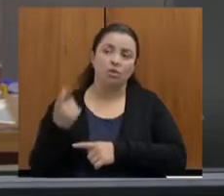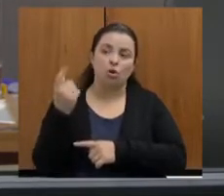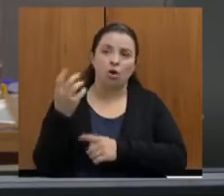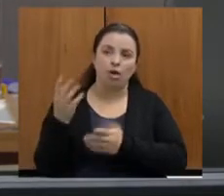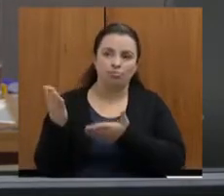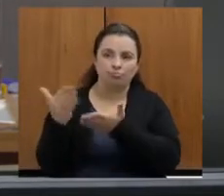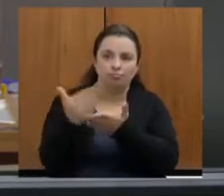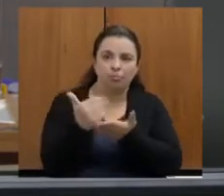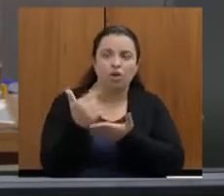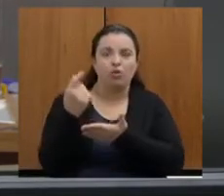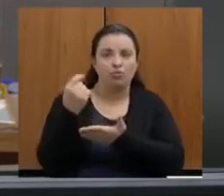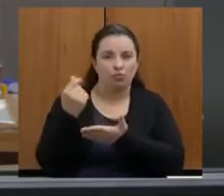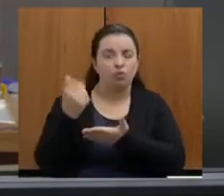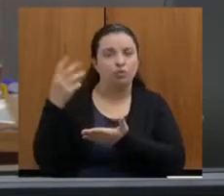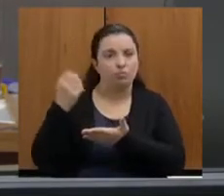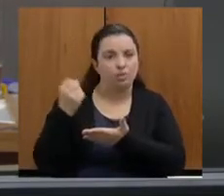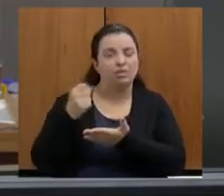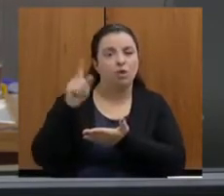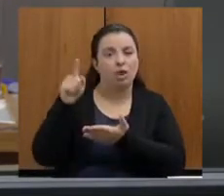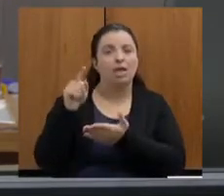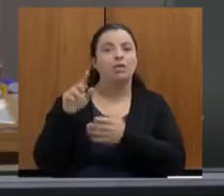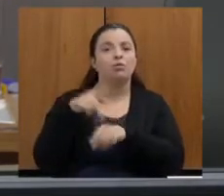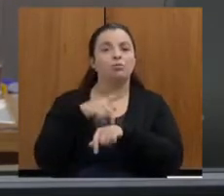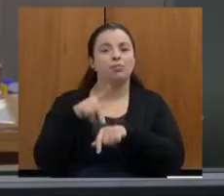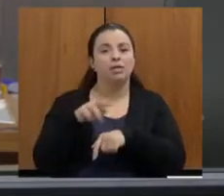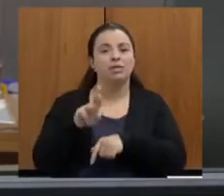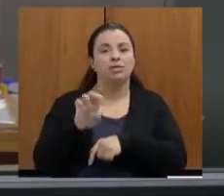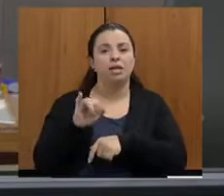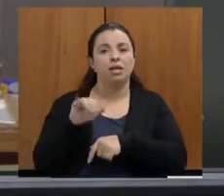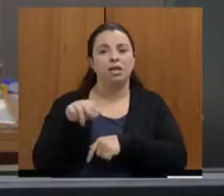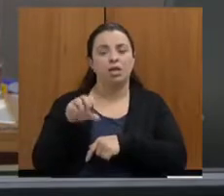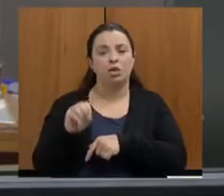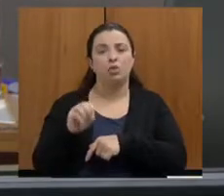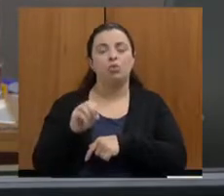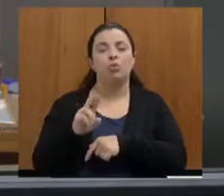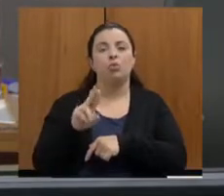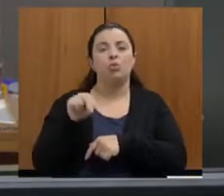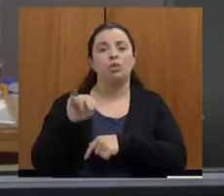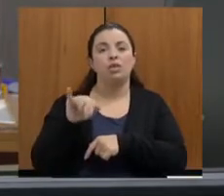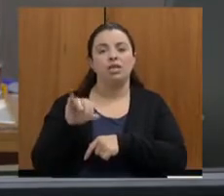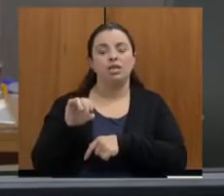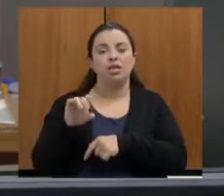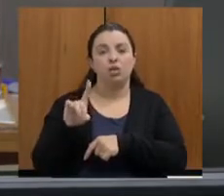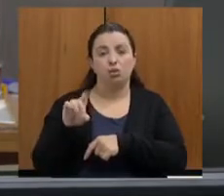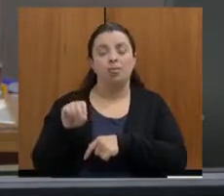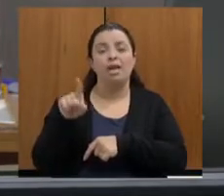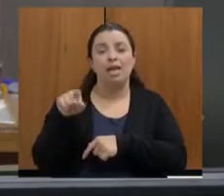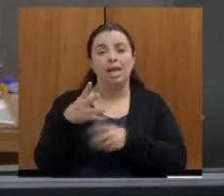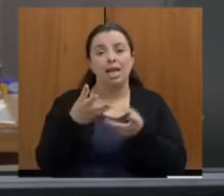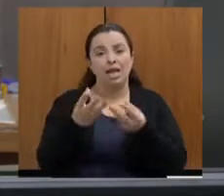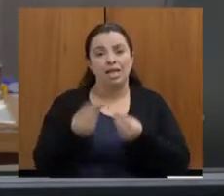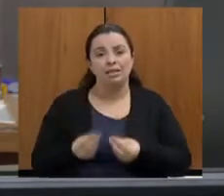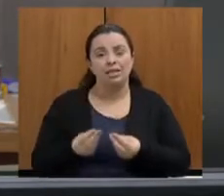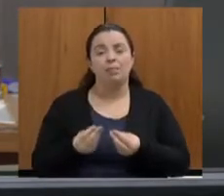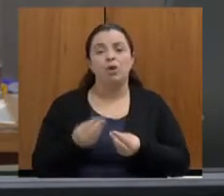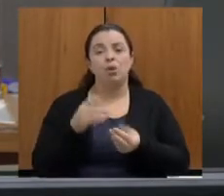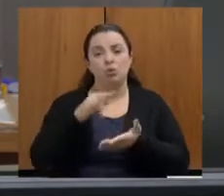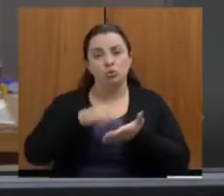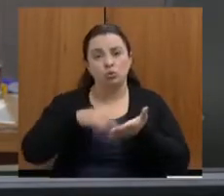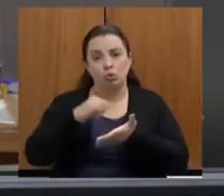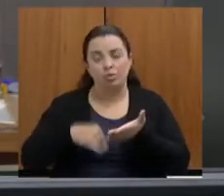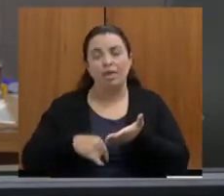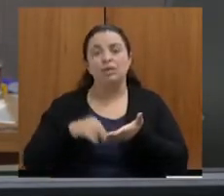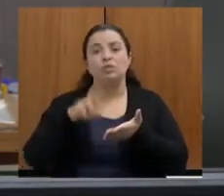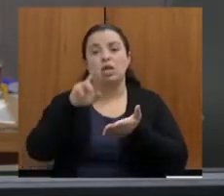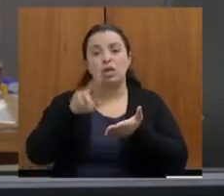Reino Unido pudesse também conosco receber aqui as documentações e o relatório que vamos entregar